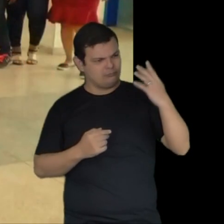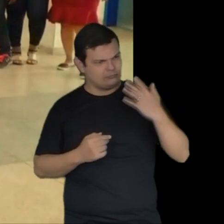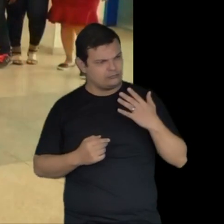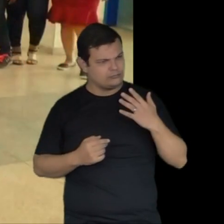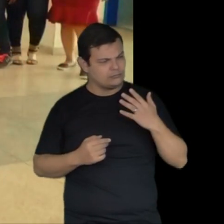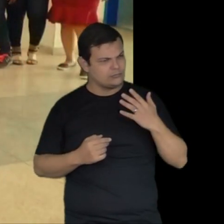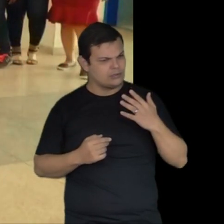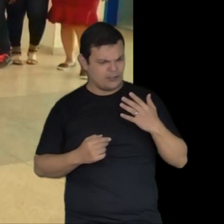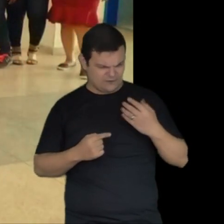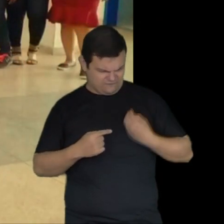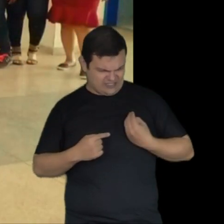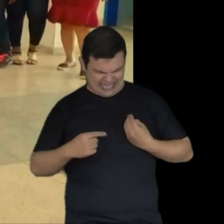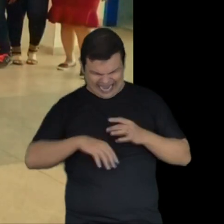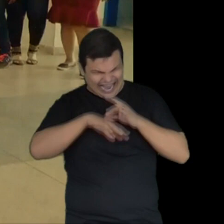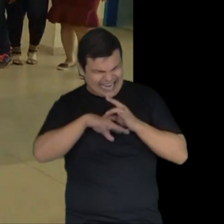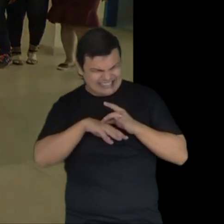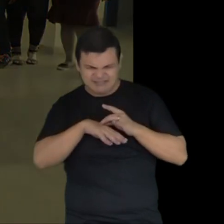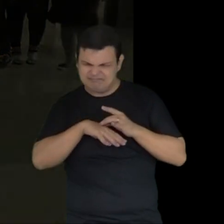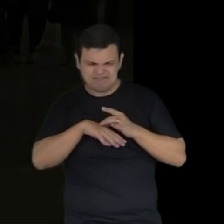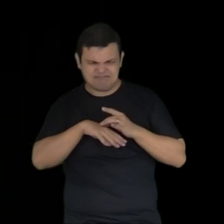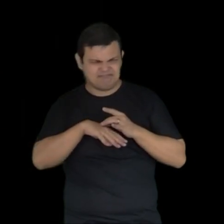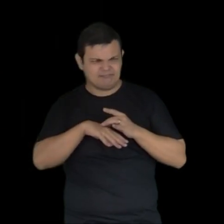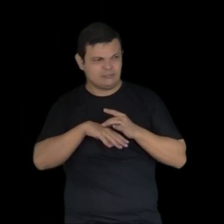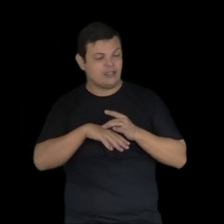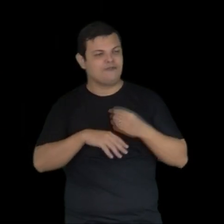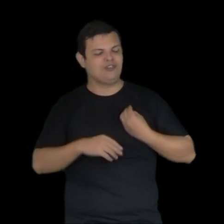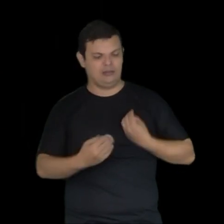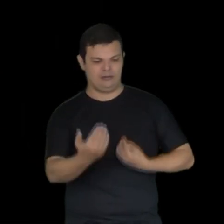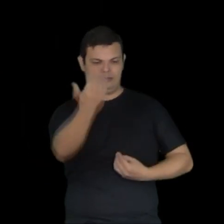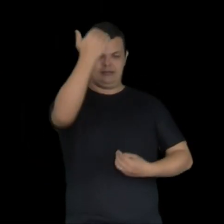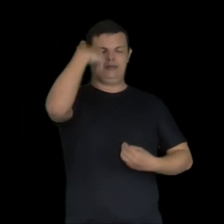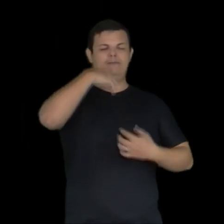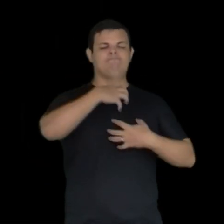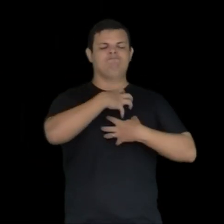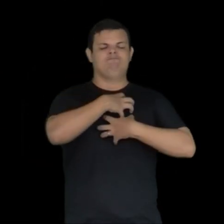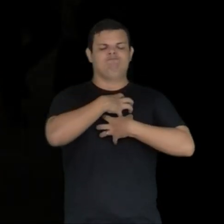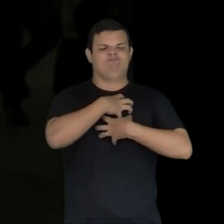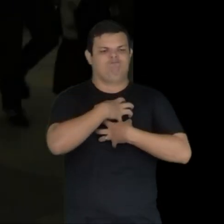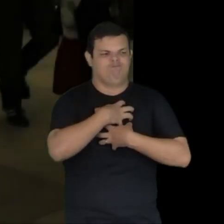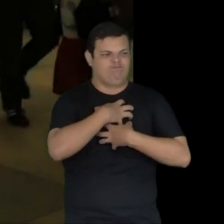Não a vida da carne, mas a vida da alma.